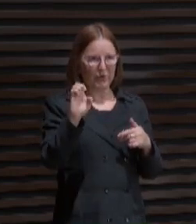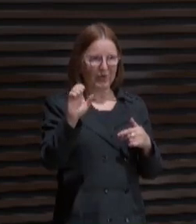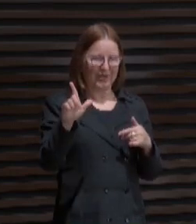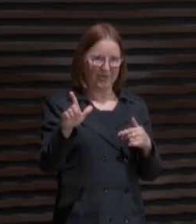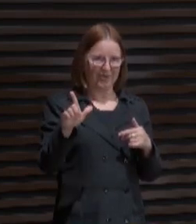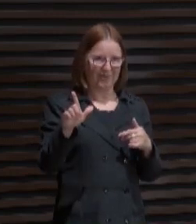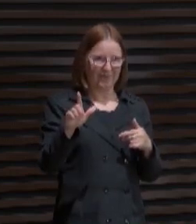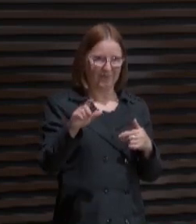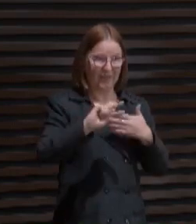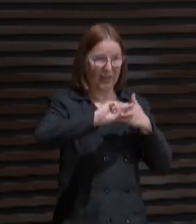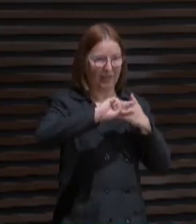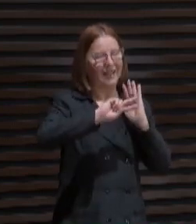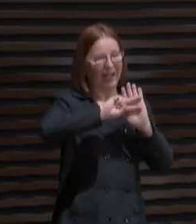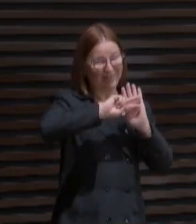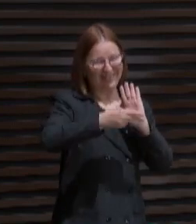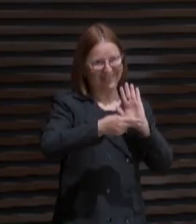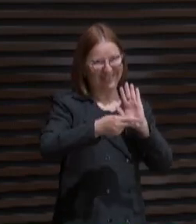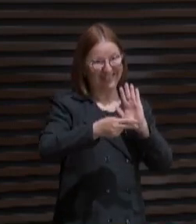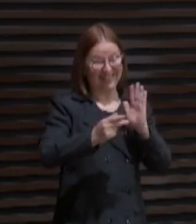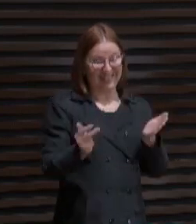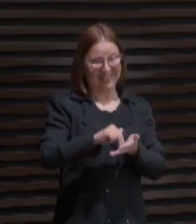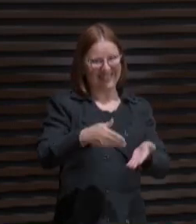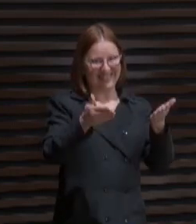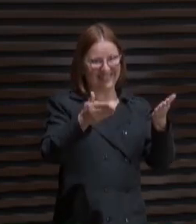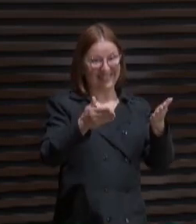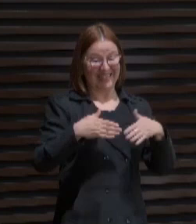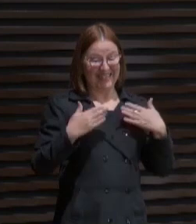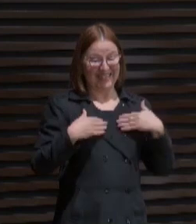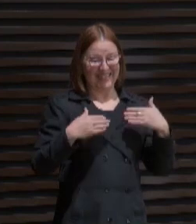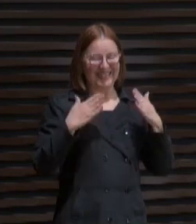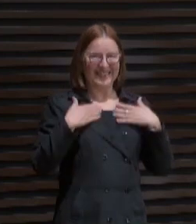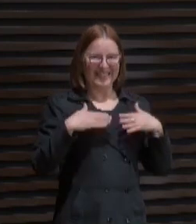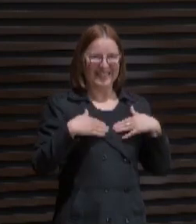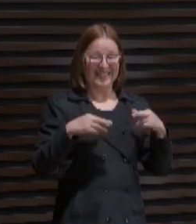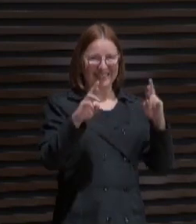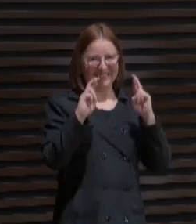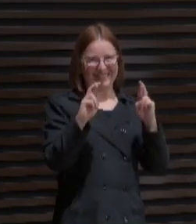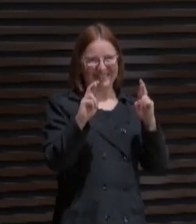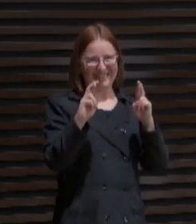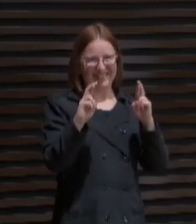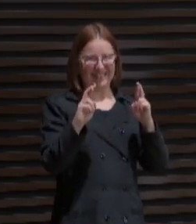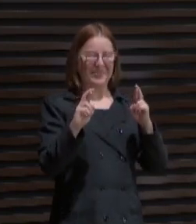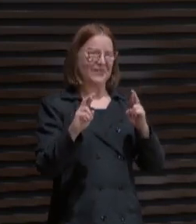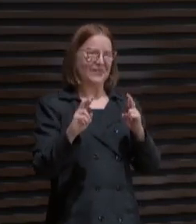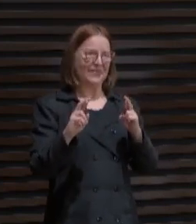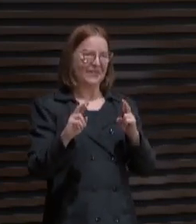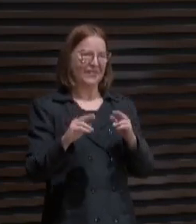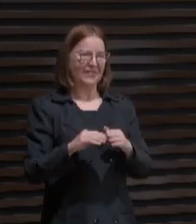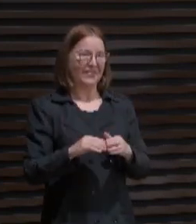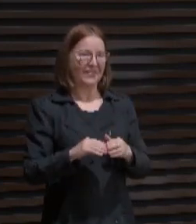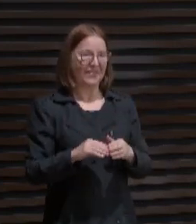efeito da ressurreição. Alegria, descanso e esperança. Alegrou-se